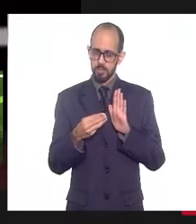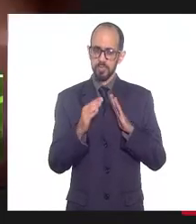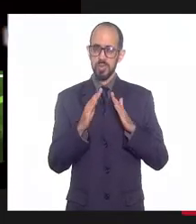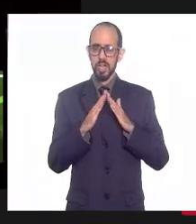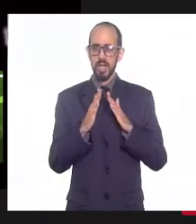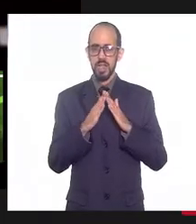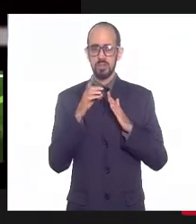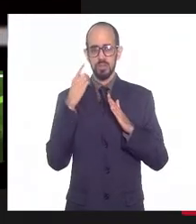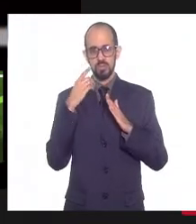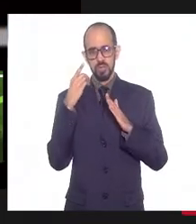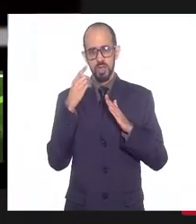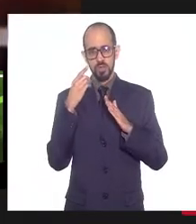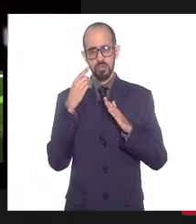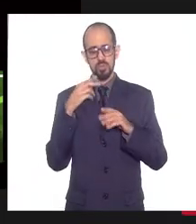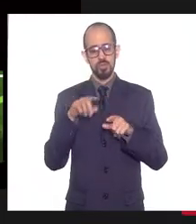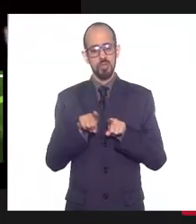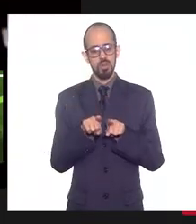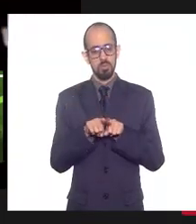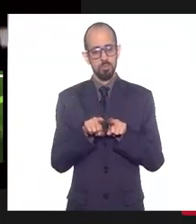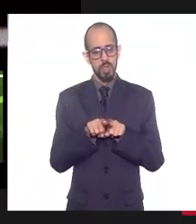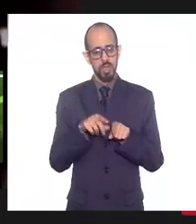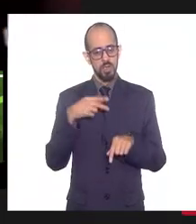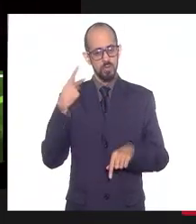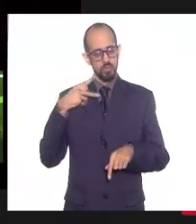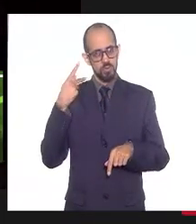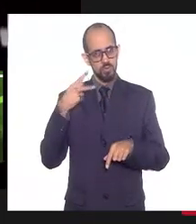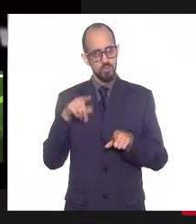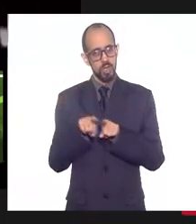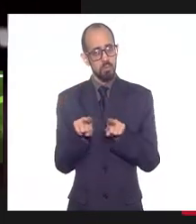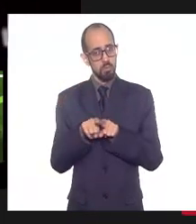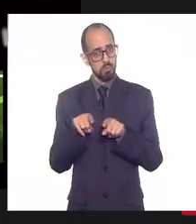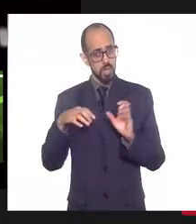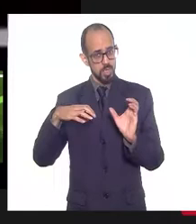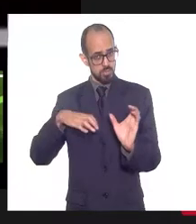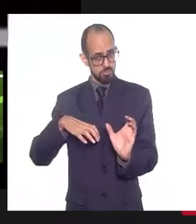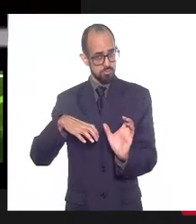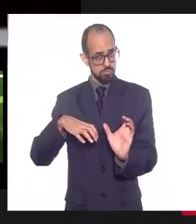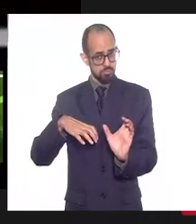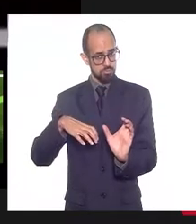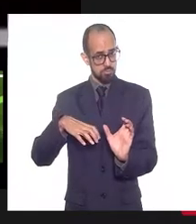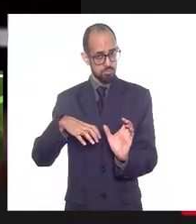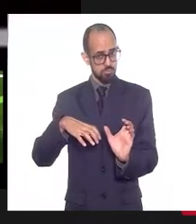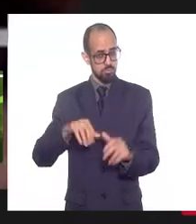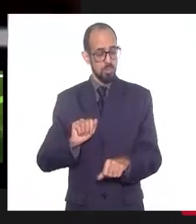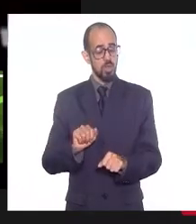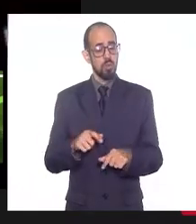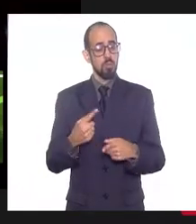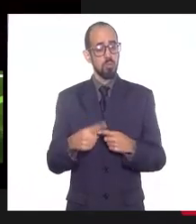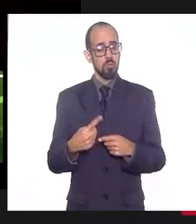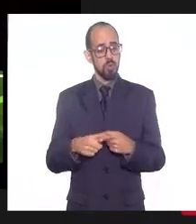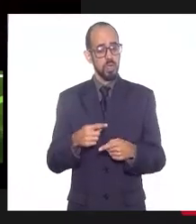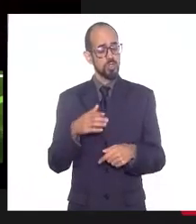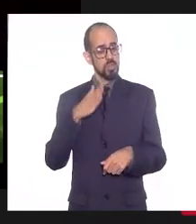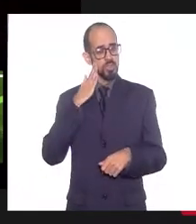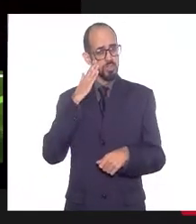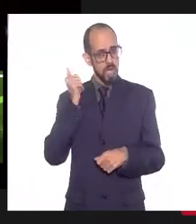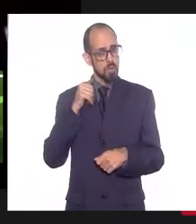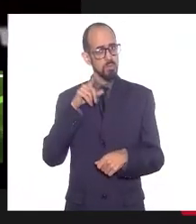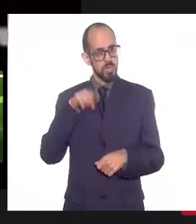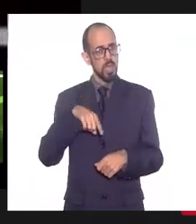na Assembleia Legislativa, no Congresso Nacional, a gente sempre está atento, sempre sabe, de alguma forma, quem são os